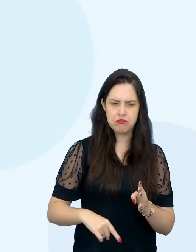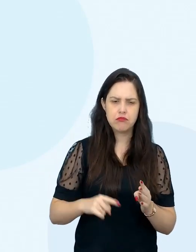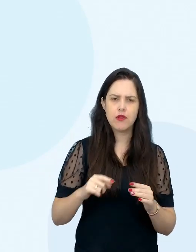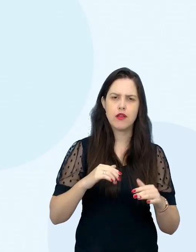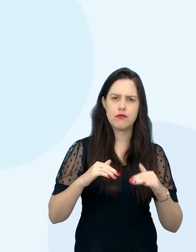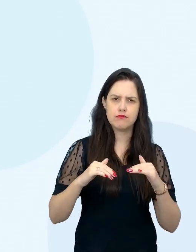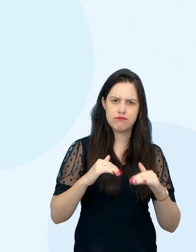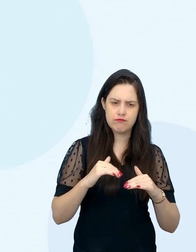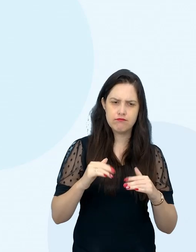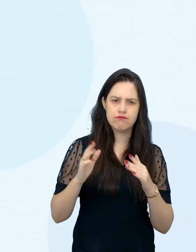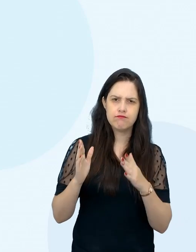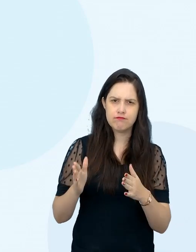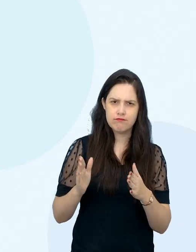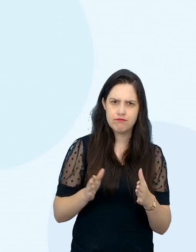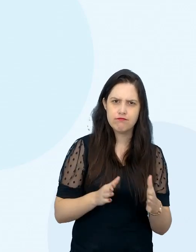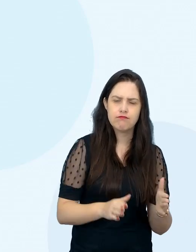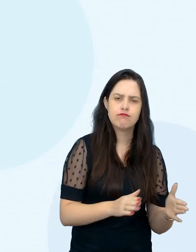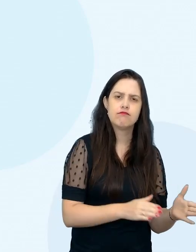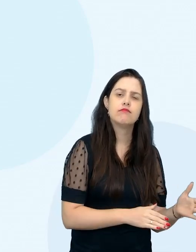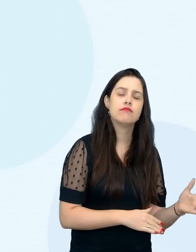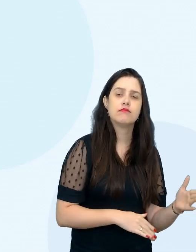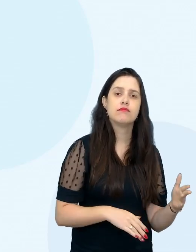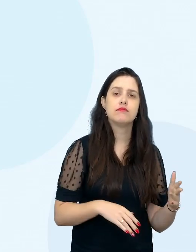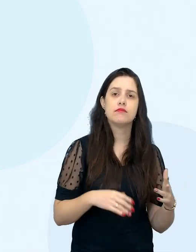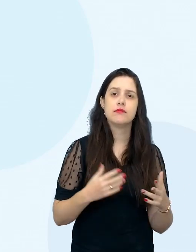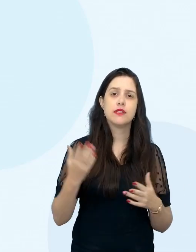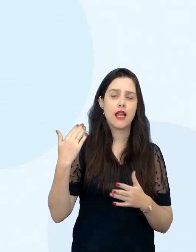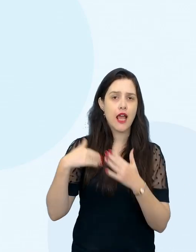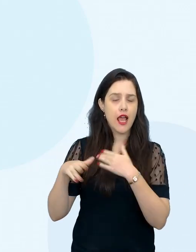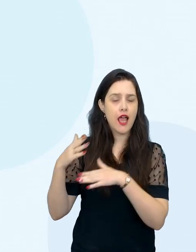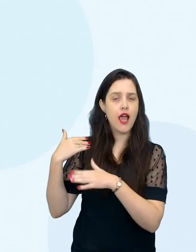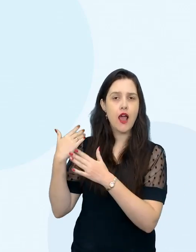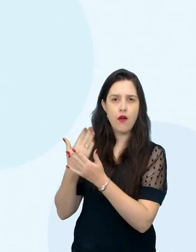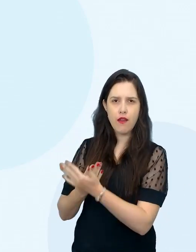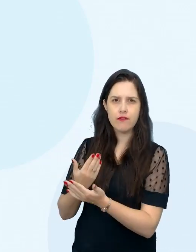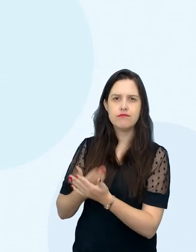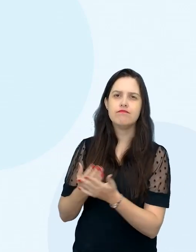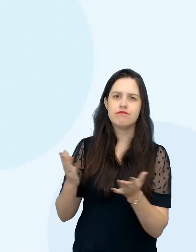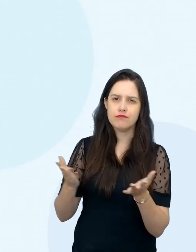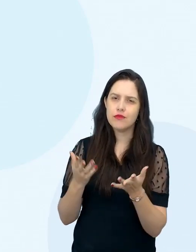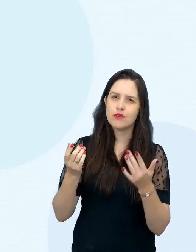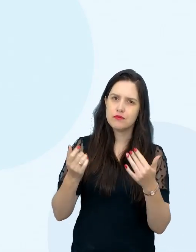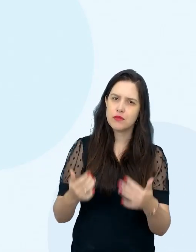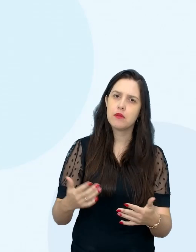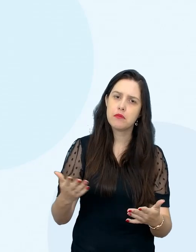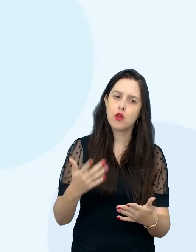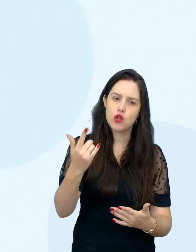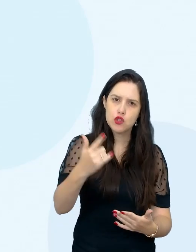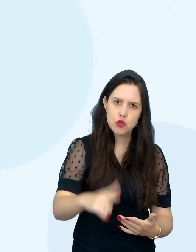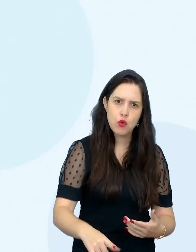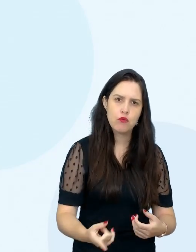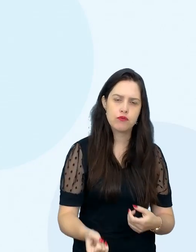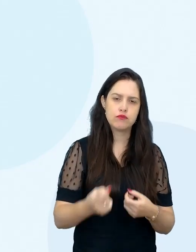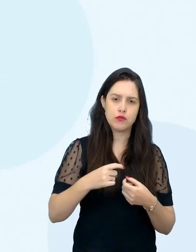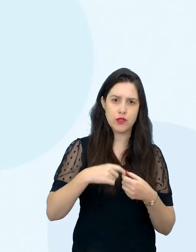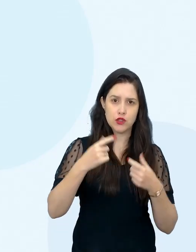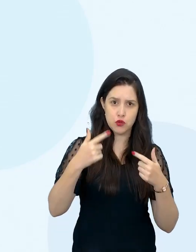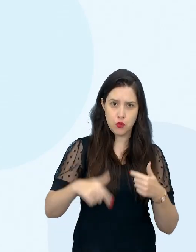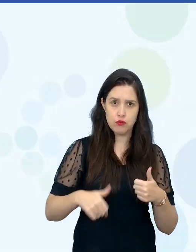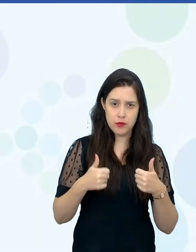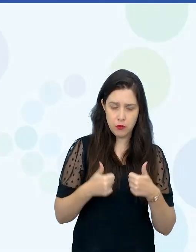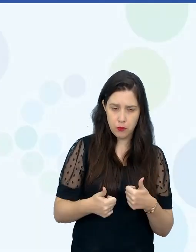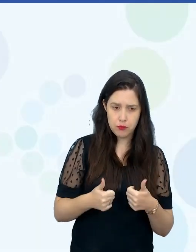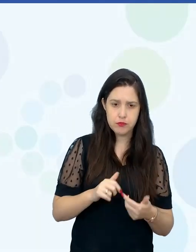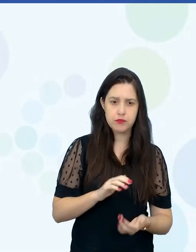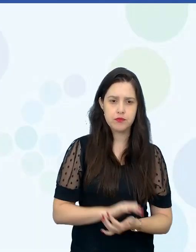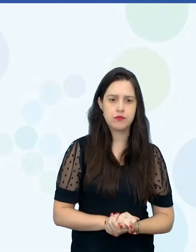e explicados na formação anterior. A gente não vai focar nisso hoje, é só para retomar realmente, tá bom, pessoal?